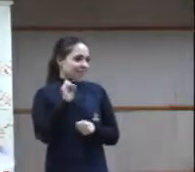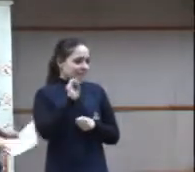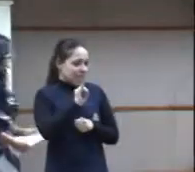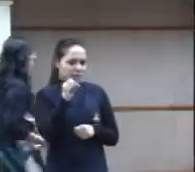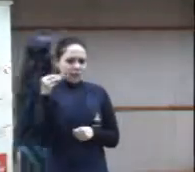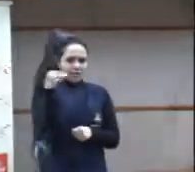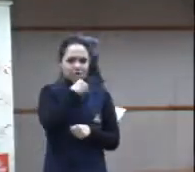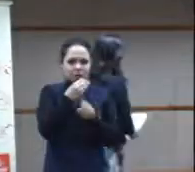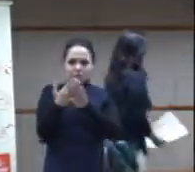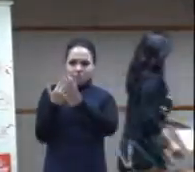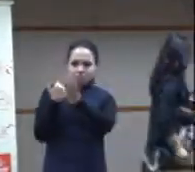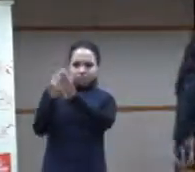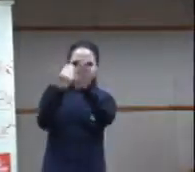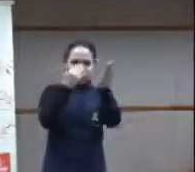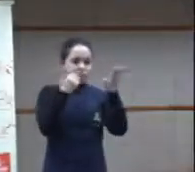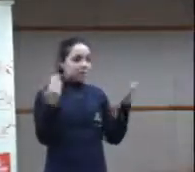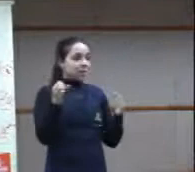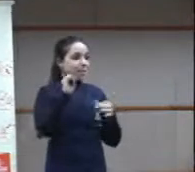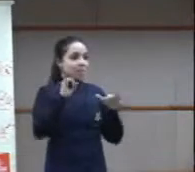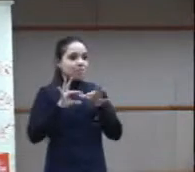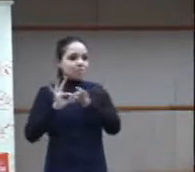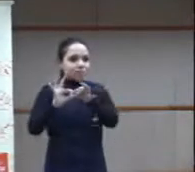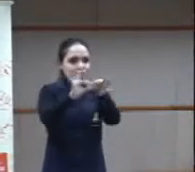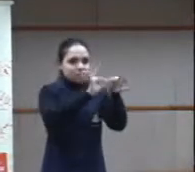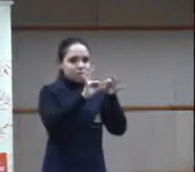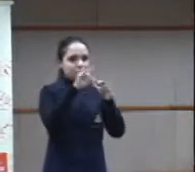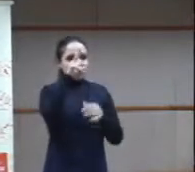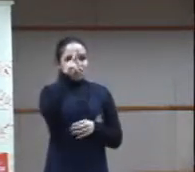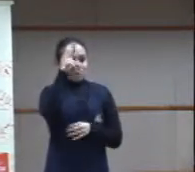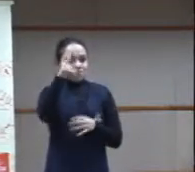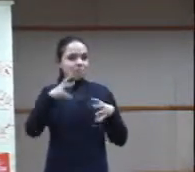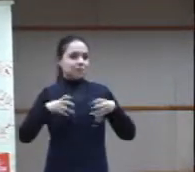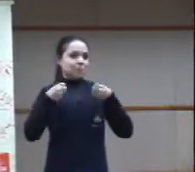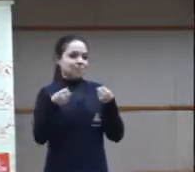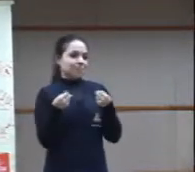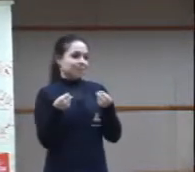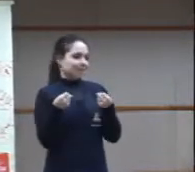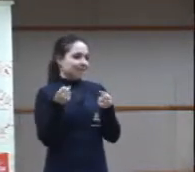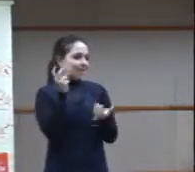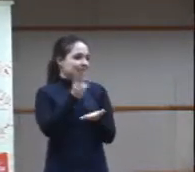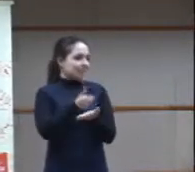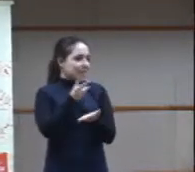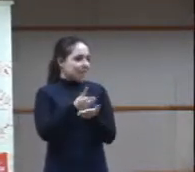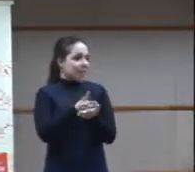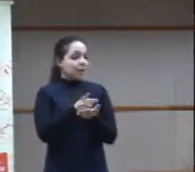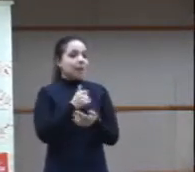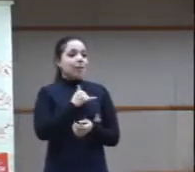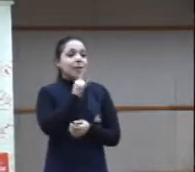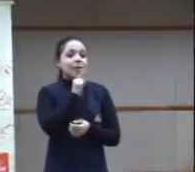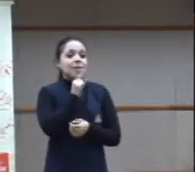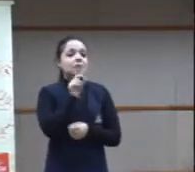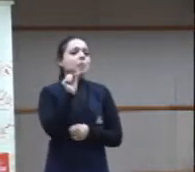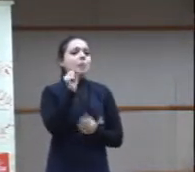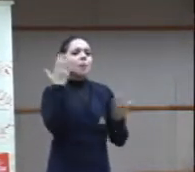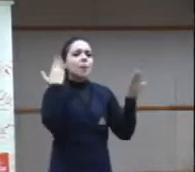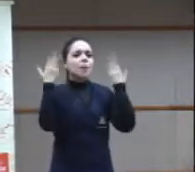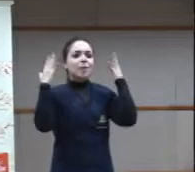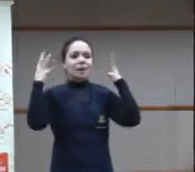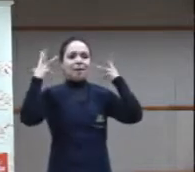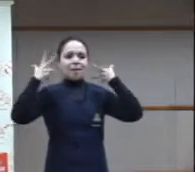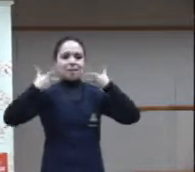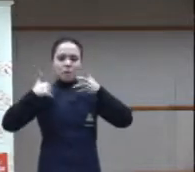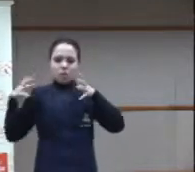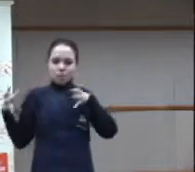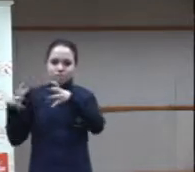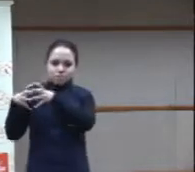quanto mais nos unirmos, mais força teremos. Vamos aprender com o exemplo da natureza. Os animais andam